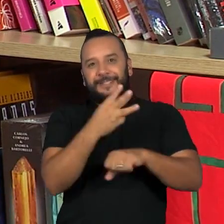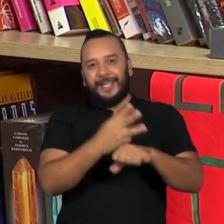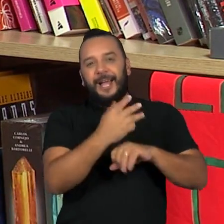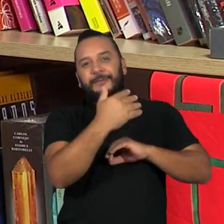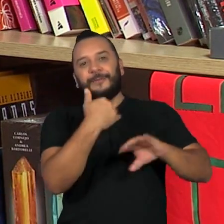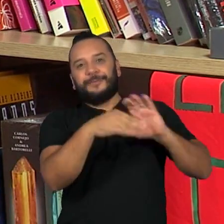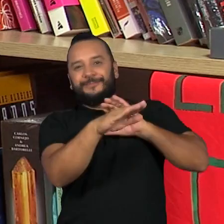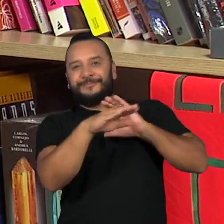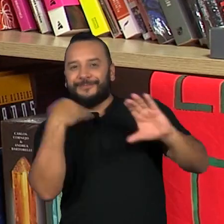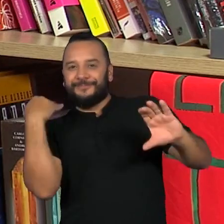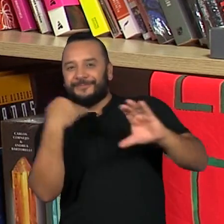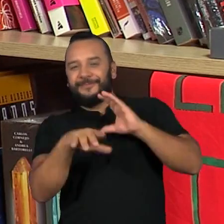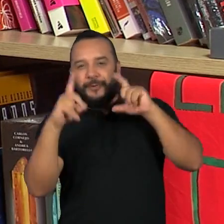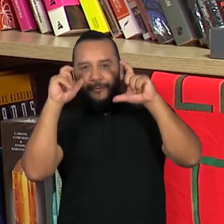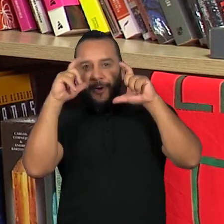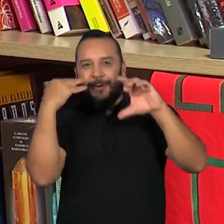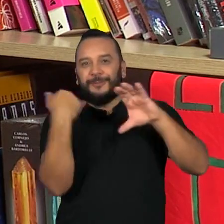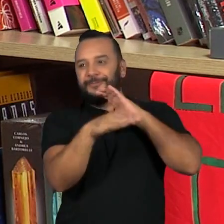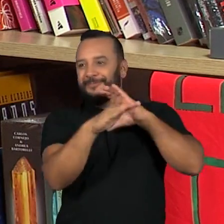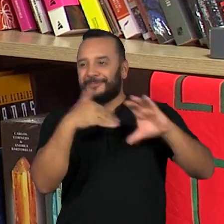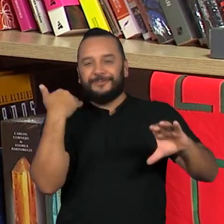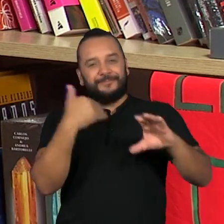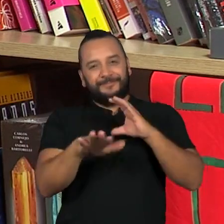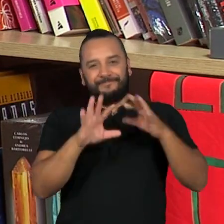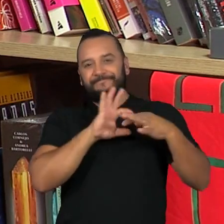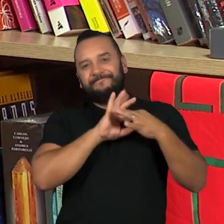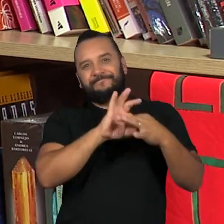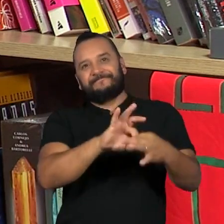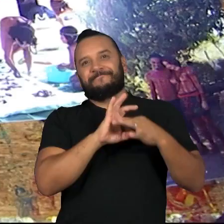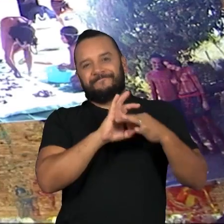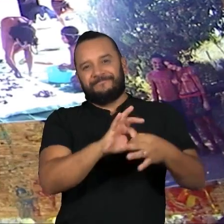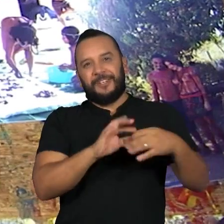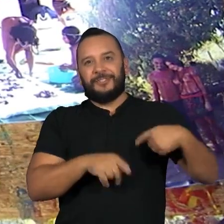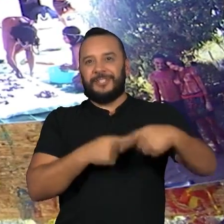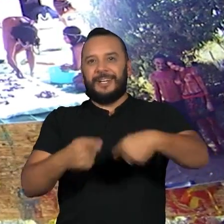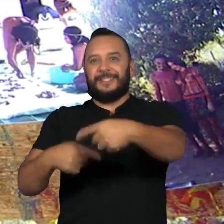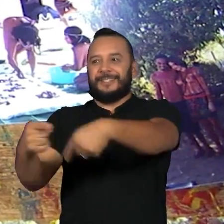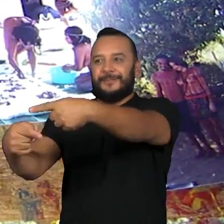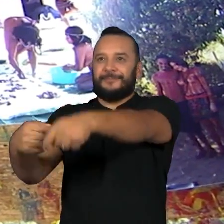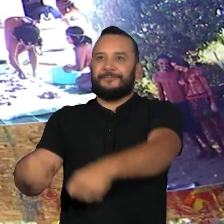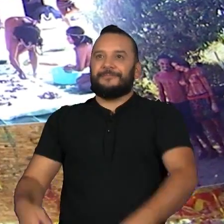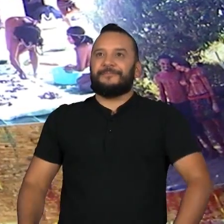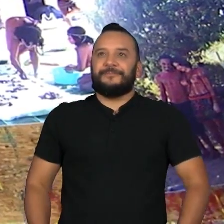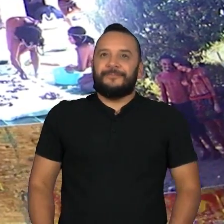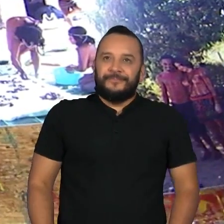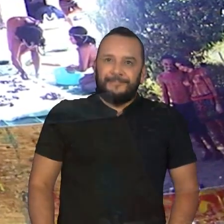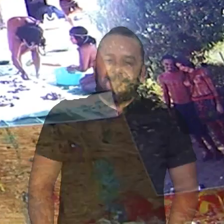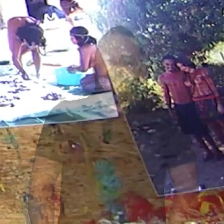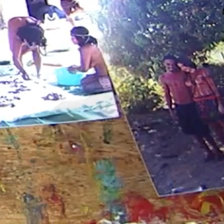cá, foto para lá, essas relações perduram, né? E atravessam gerações.